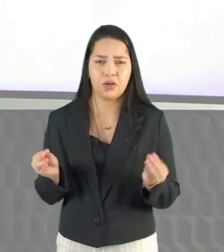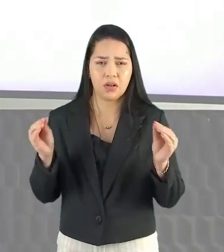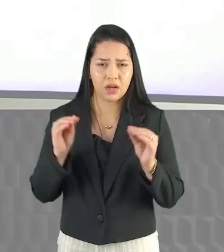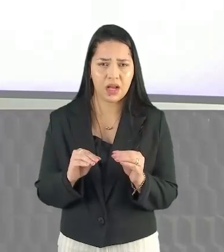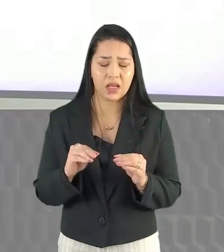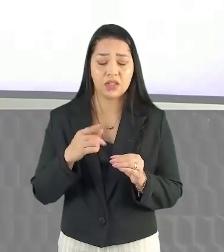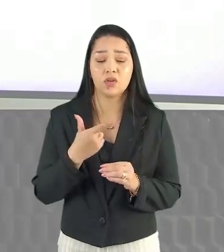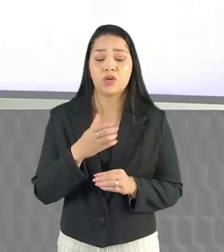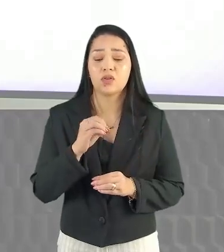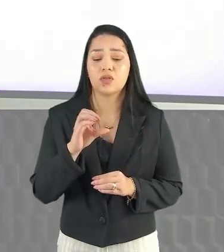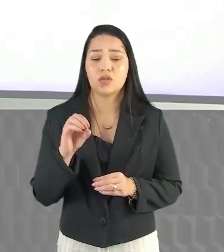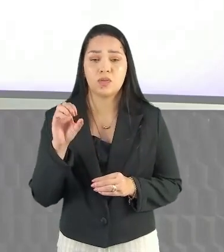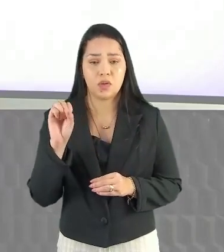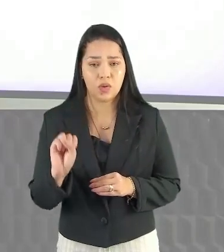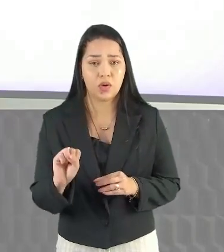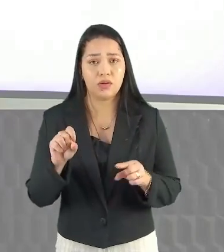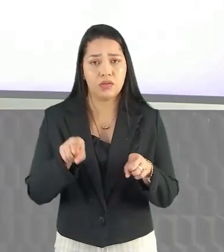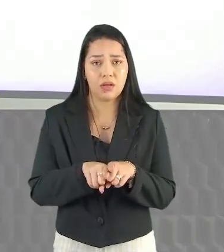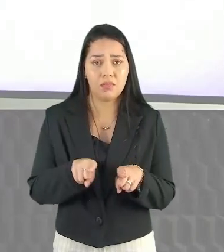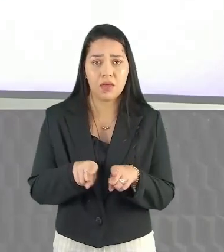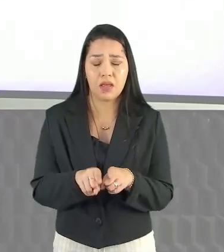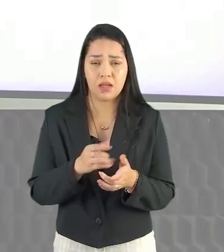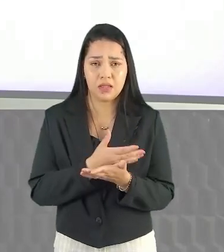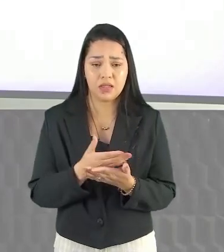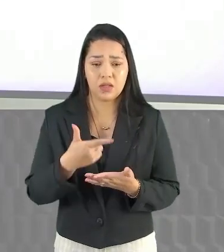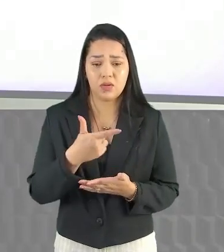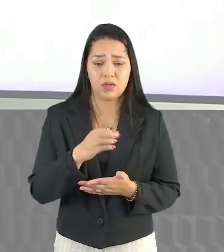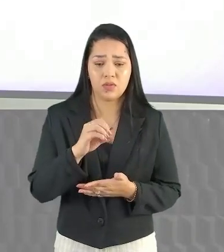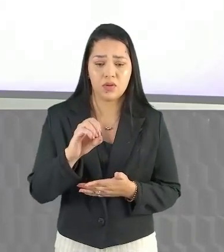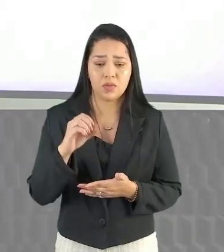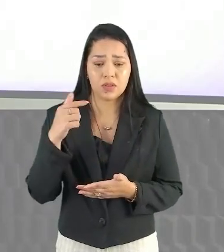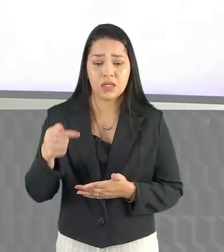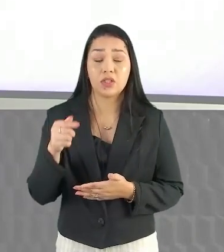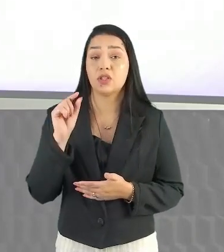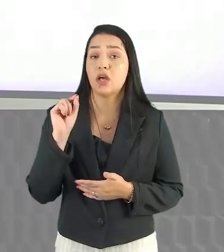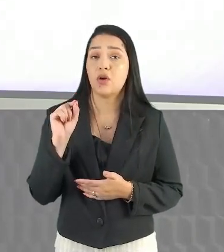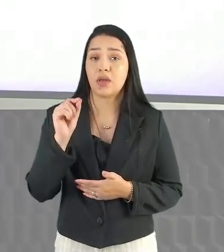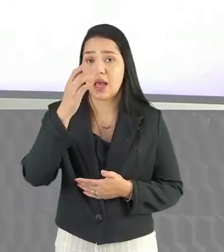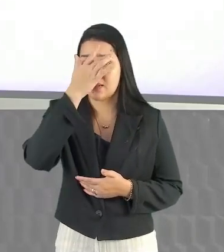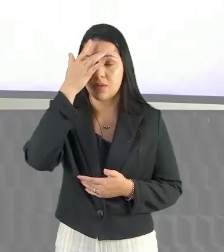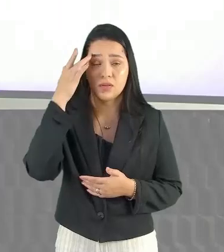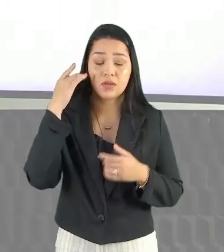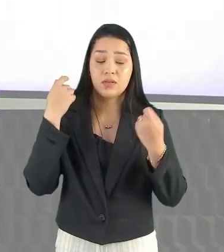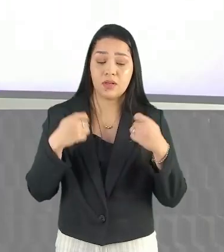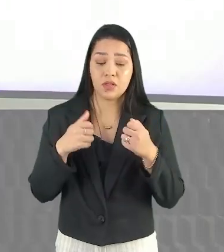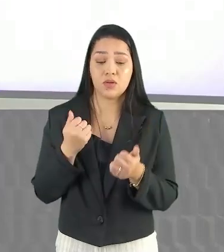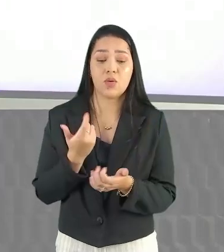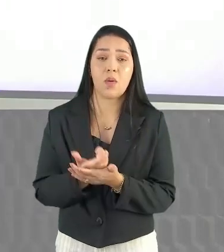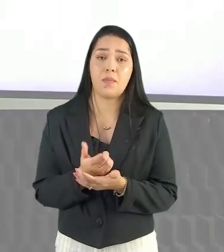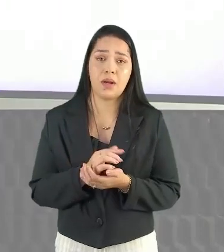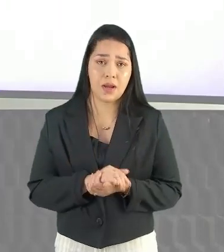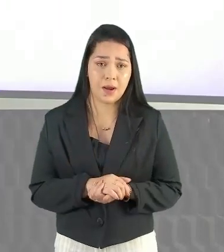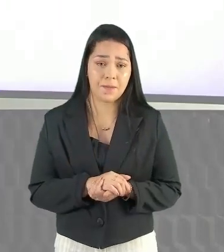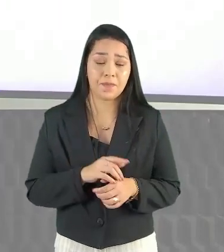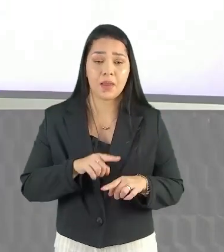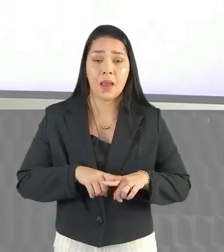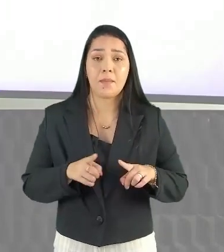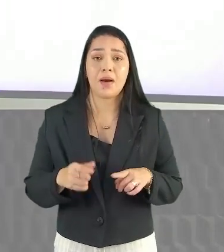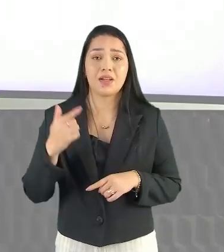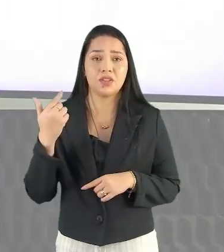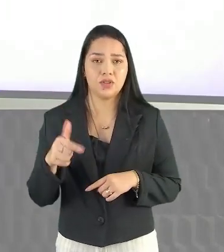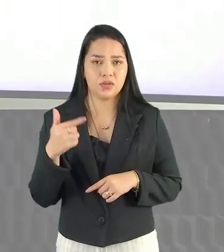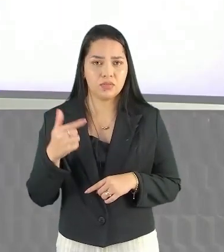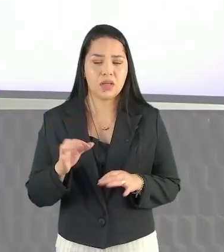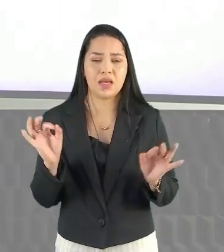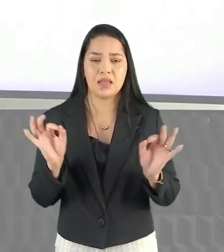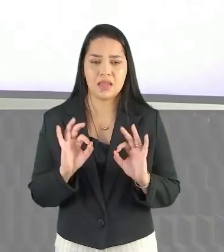questão, a crise de 2008, que inicia em 2007, era o seguinte, as pessoas precisavam comprar imóveis. Só que elas não tinham